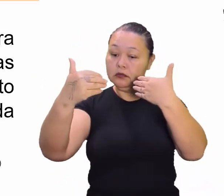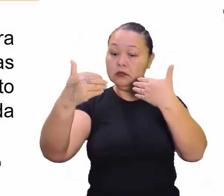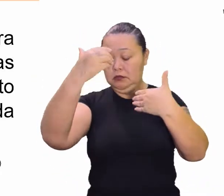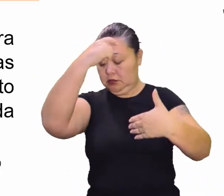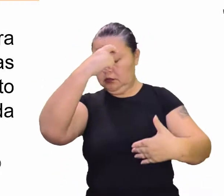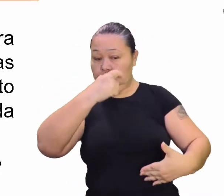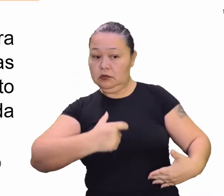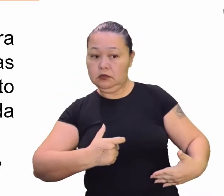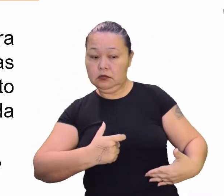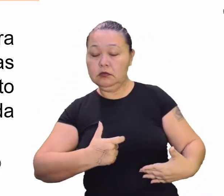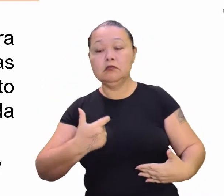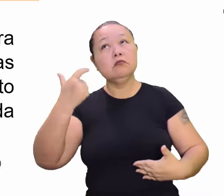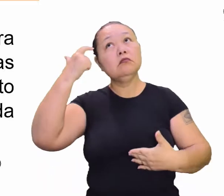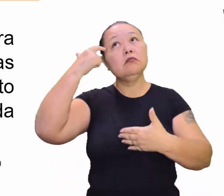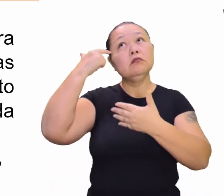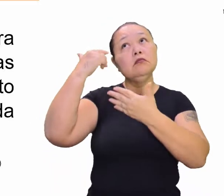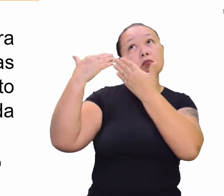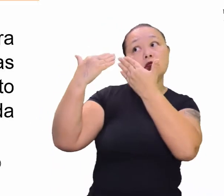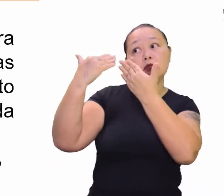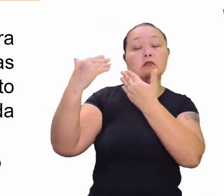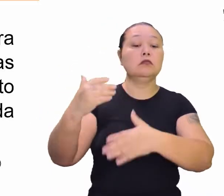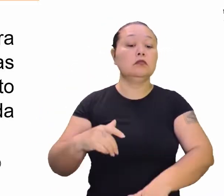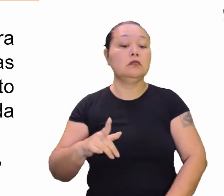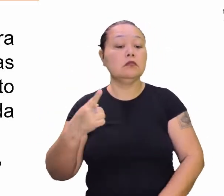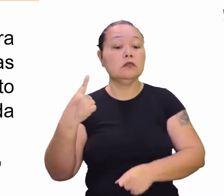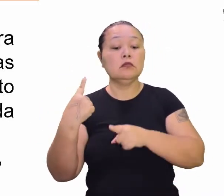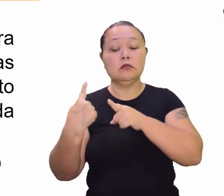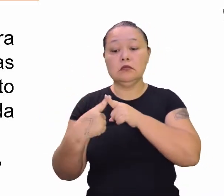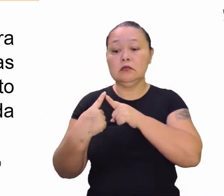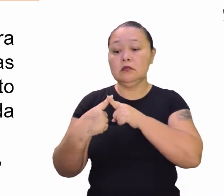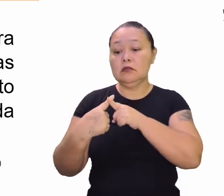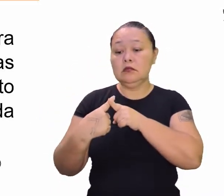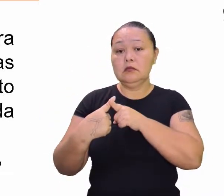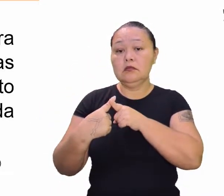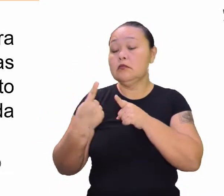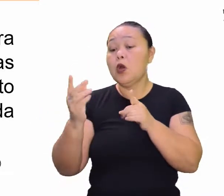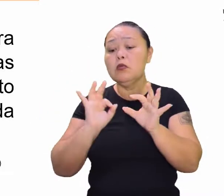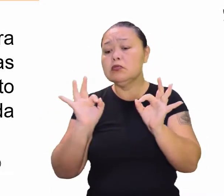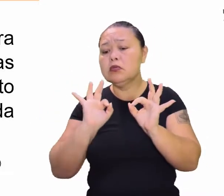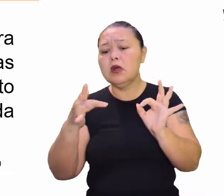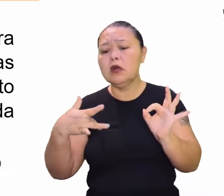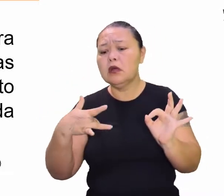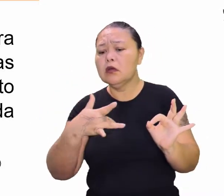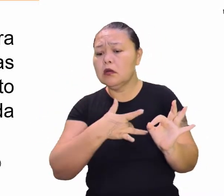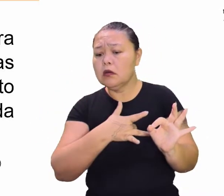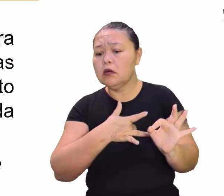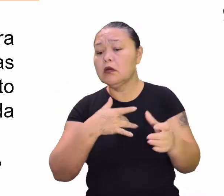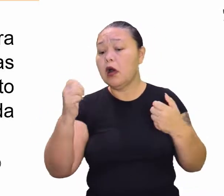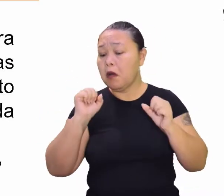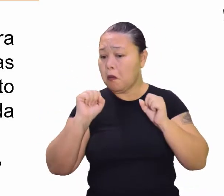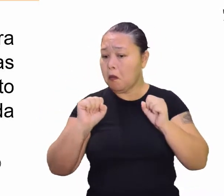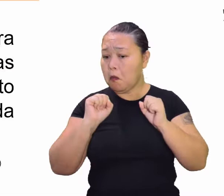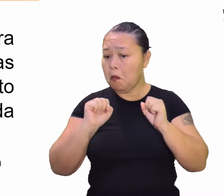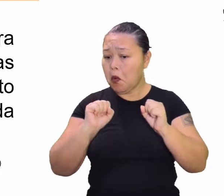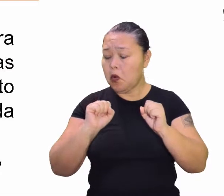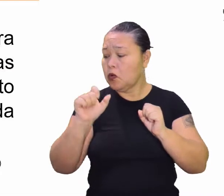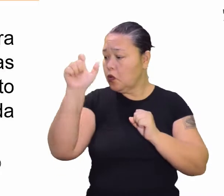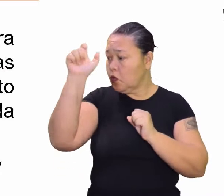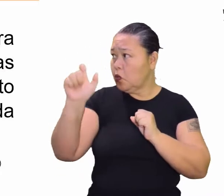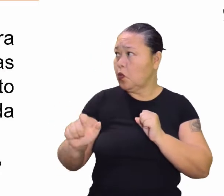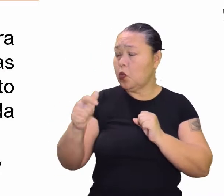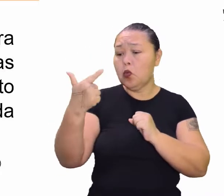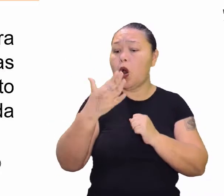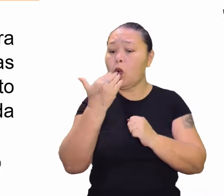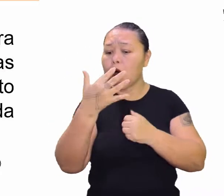desenvolvimento físico e psicológico. Porque, certamente, né, a gente não é da área da saúde, mas a gente pode falar que um indivíduo que não tem